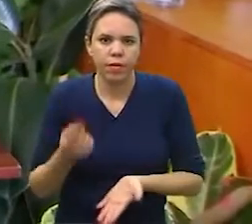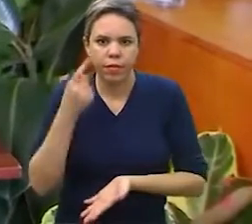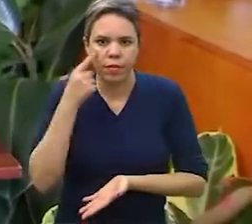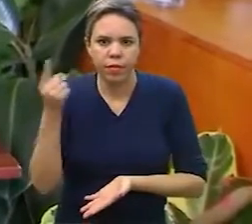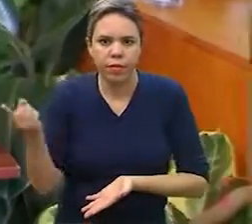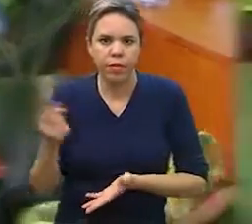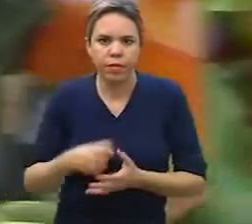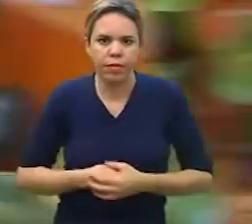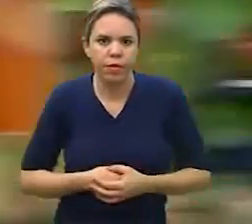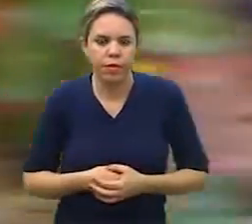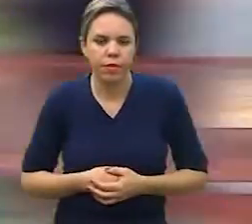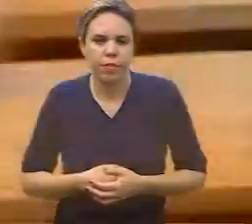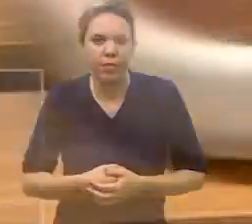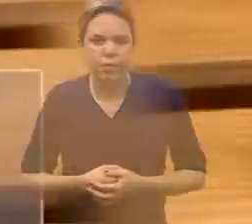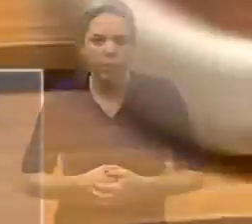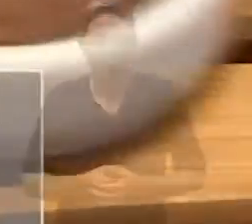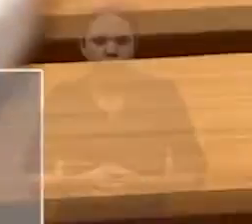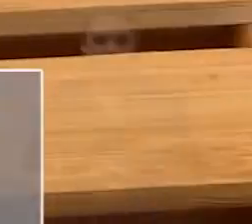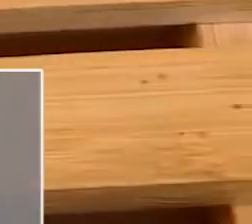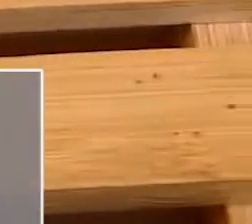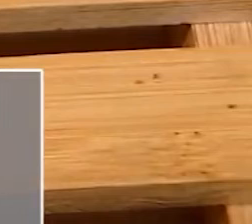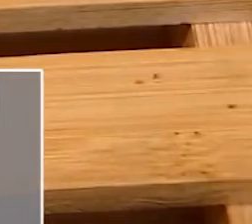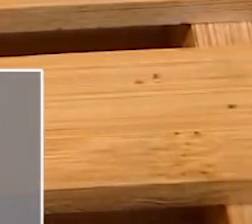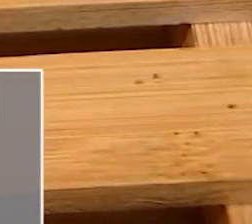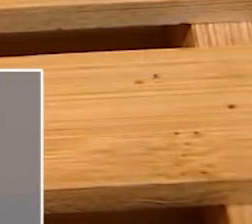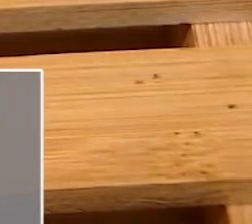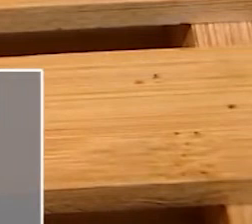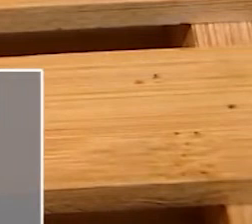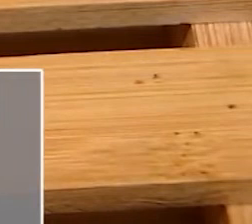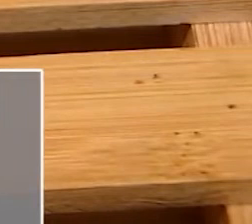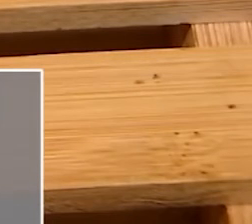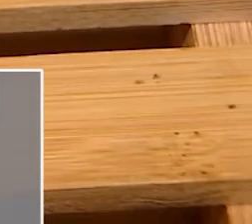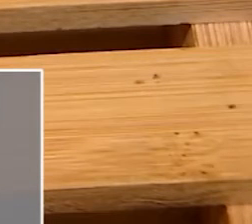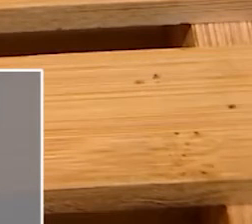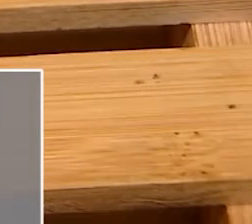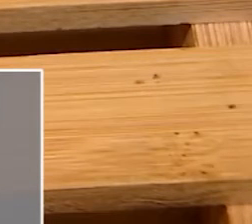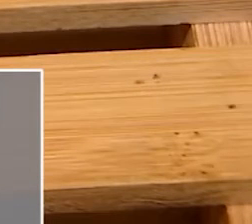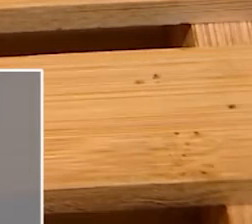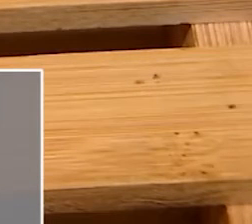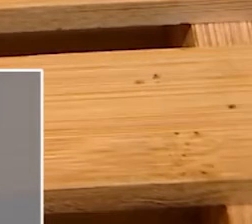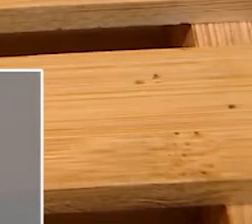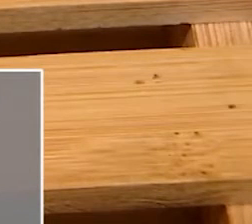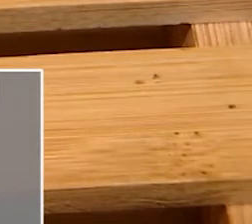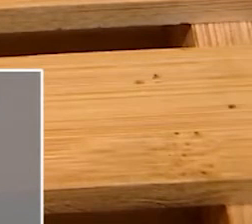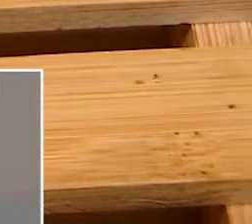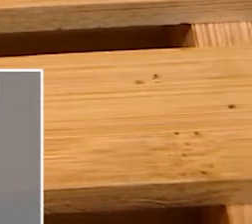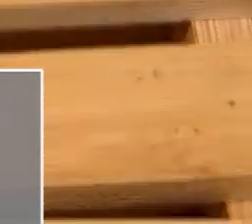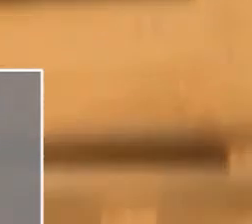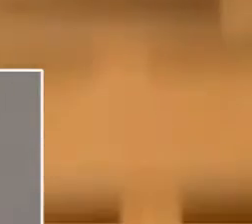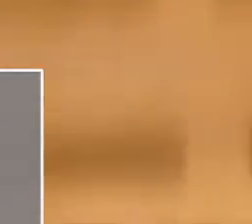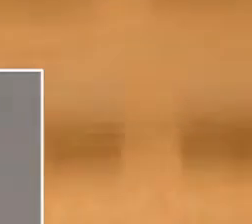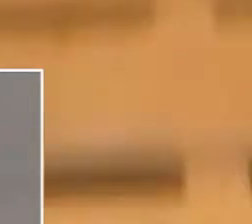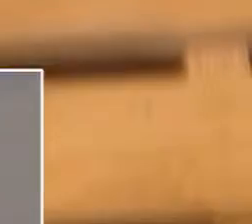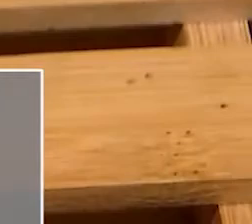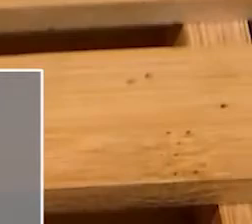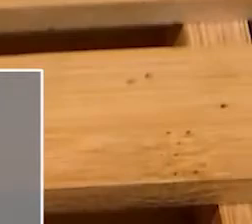olha aí. Para o Expresso Bombom, você vai precisar de 15 gramas de ovo